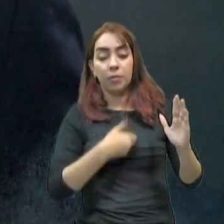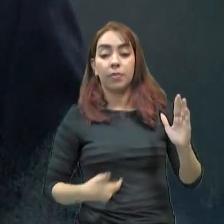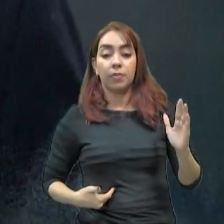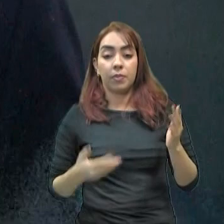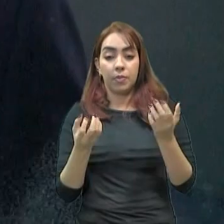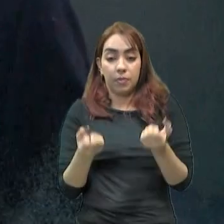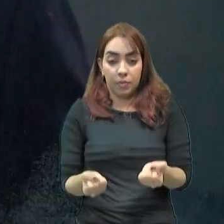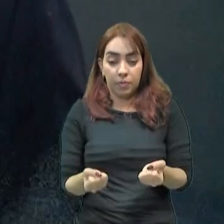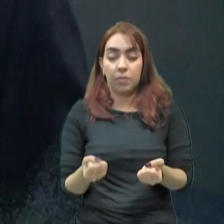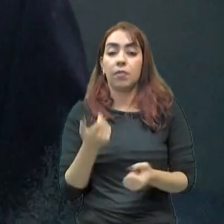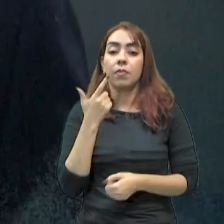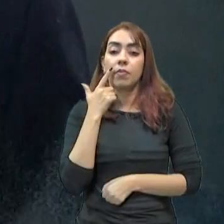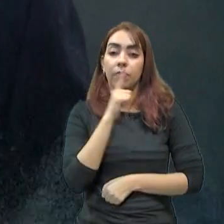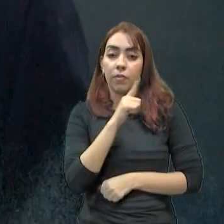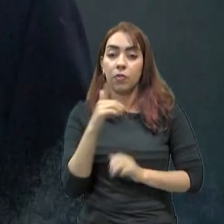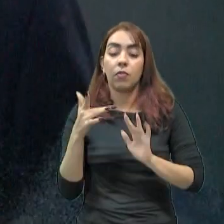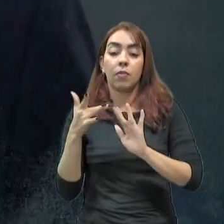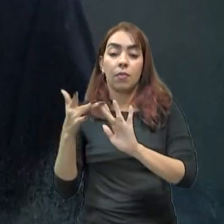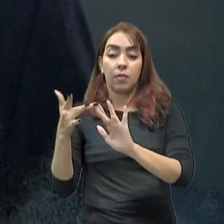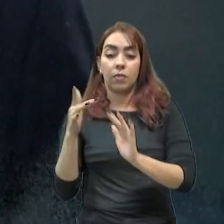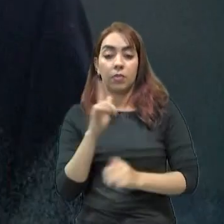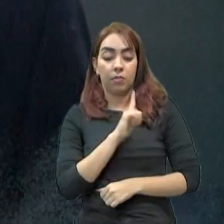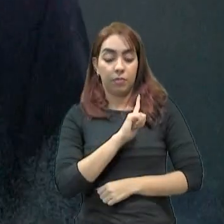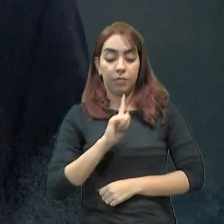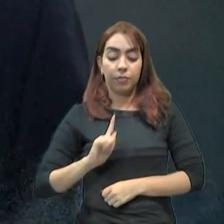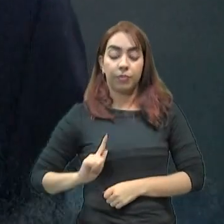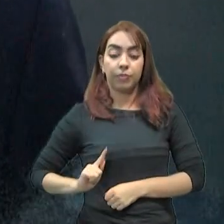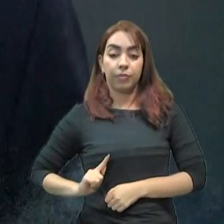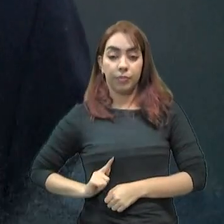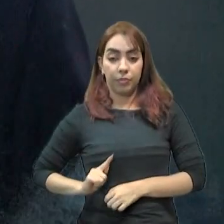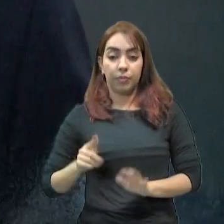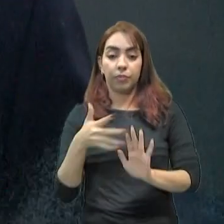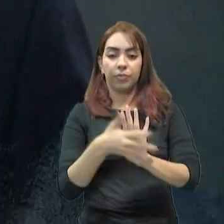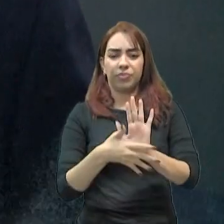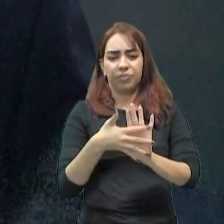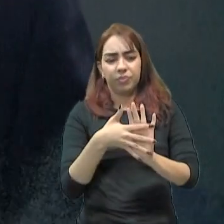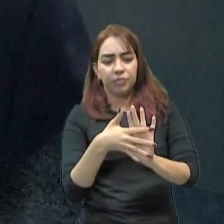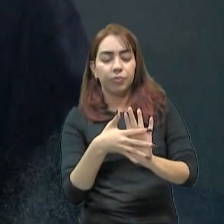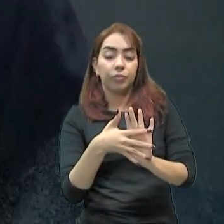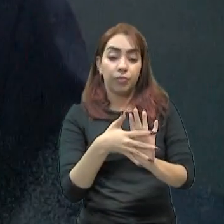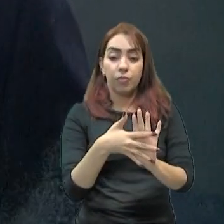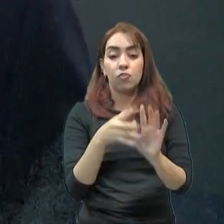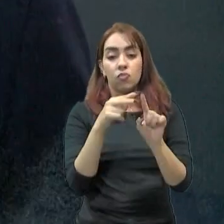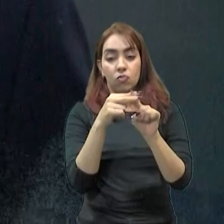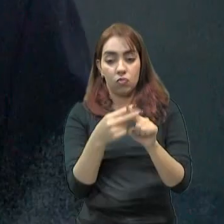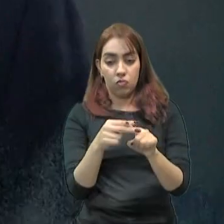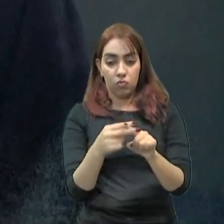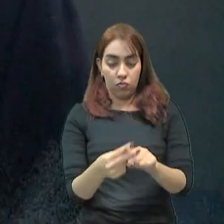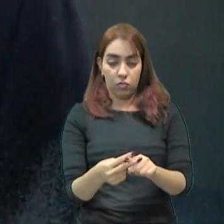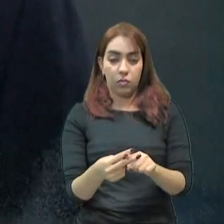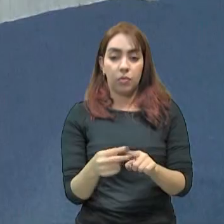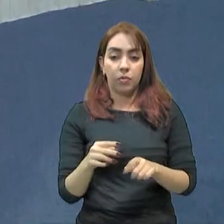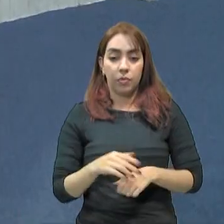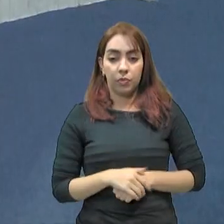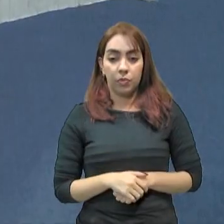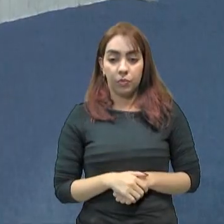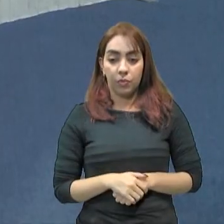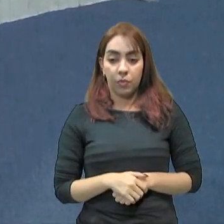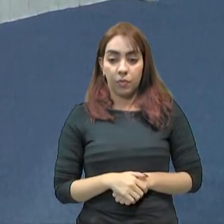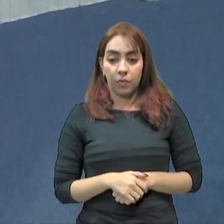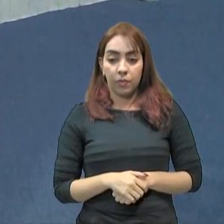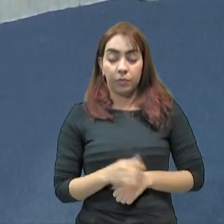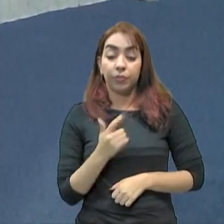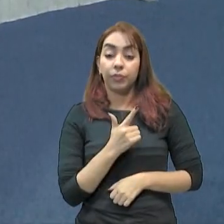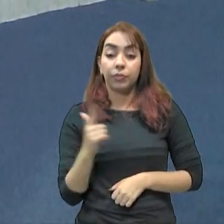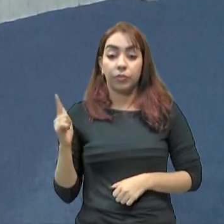governador e isso eh mudar ali a estrutura do texto que de fato não atendia ao interesse de toda a categoria outra